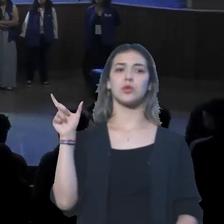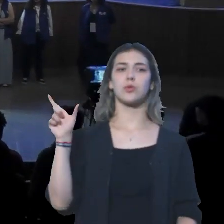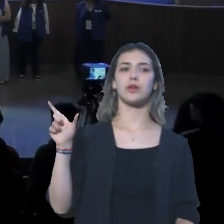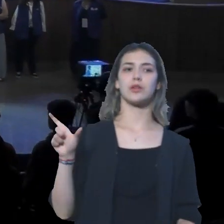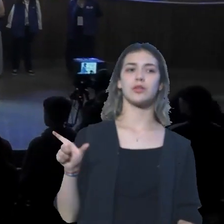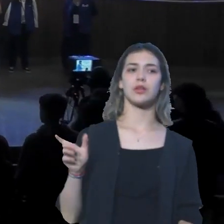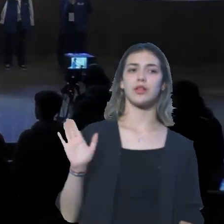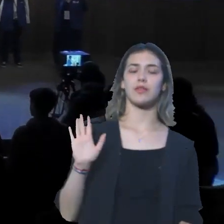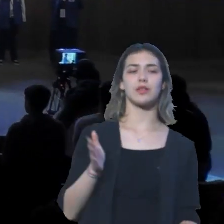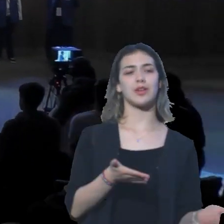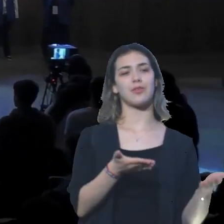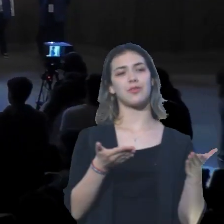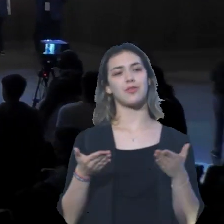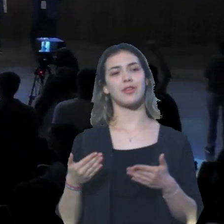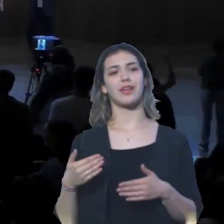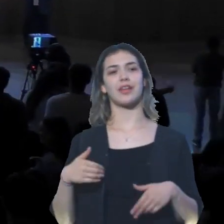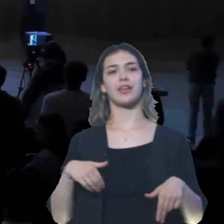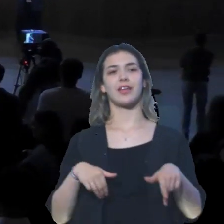para frente.